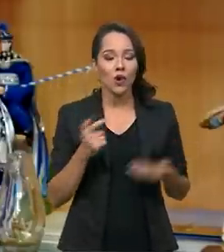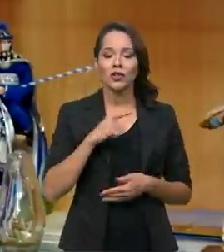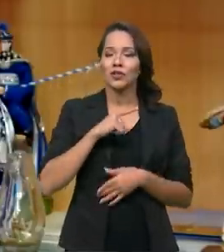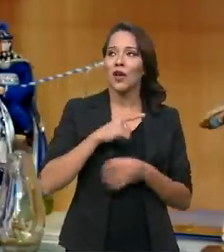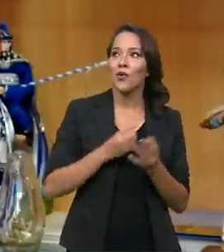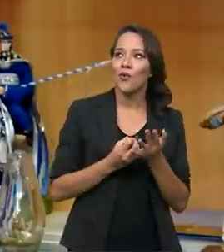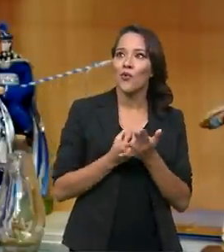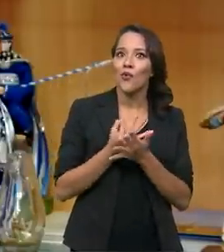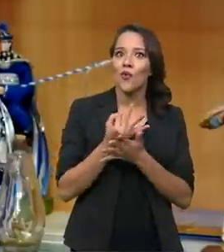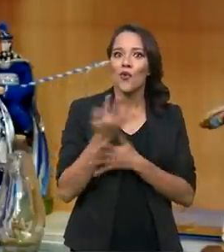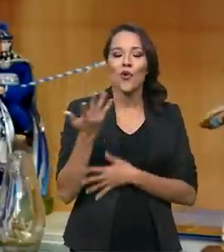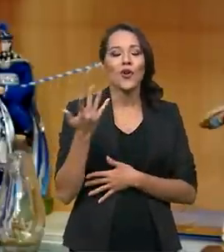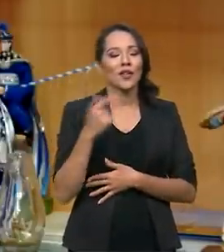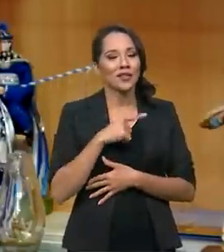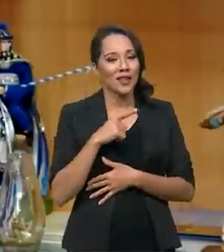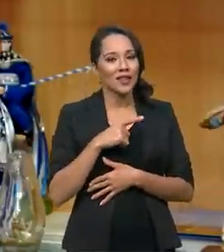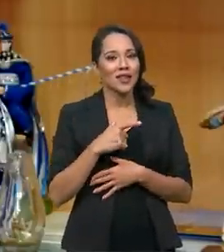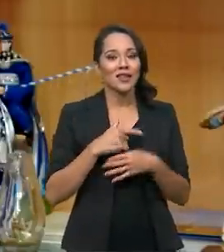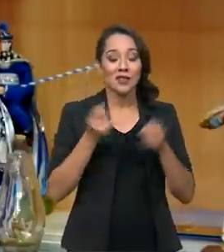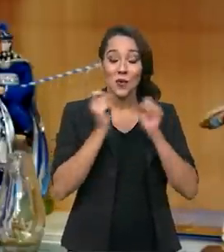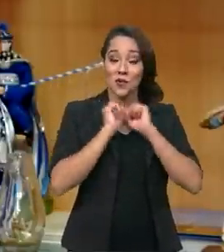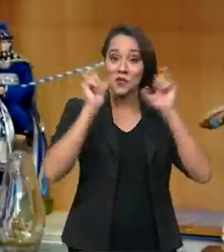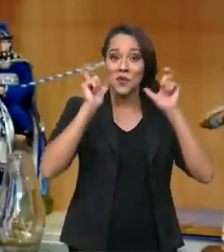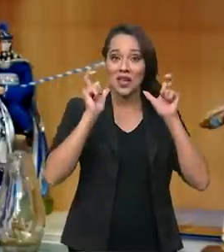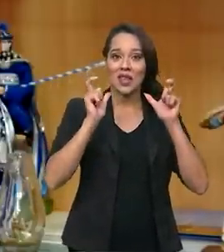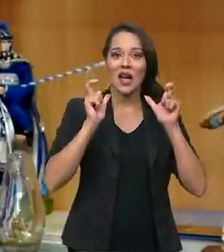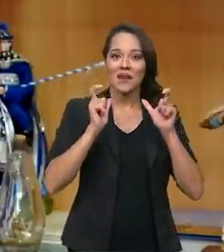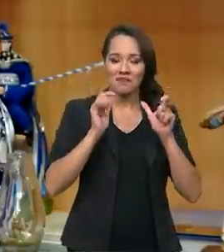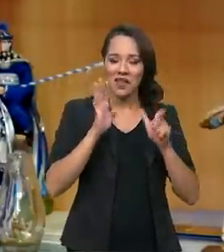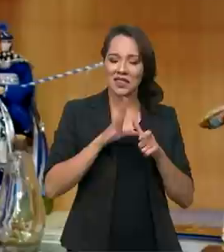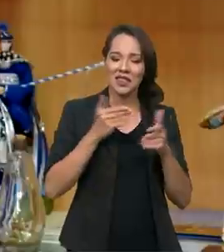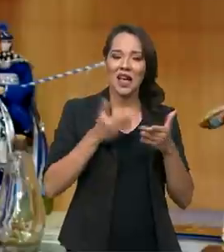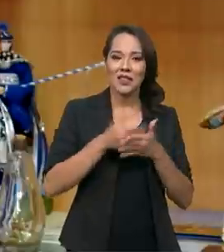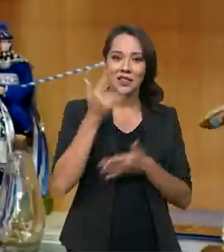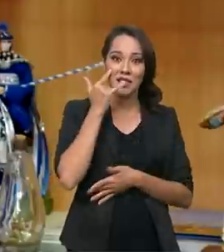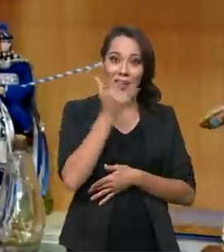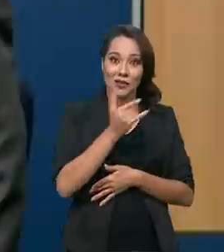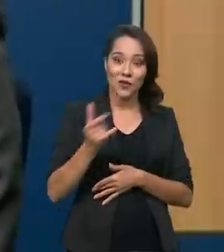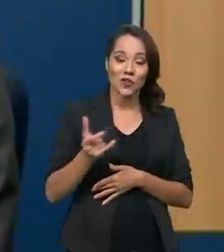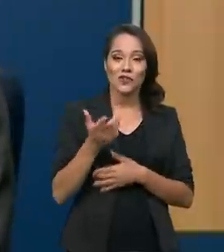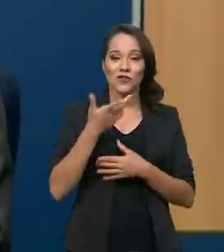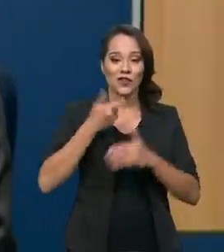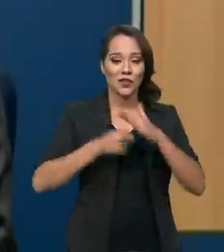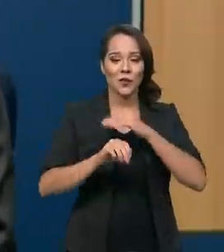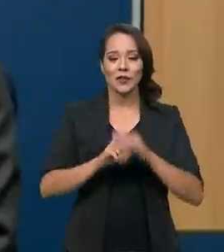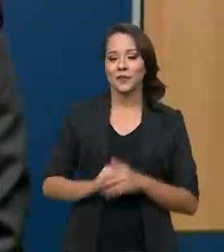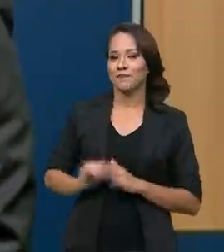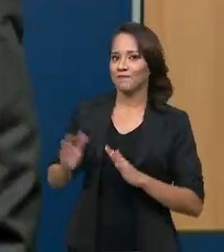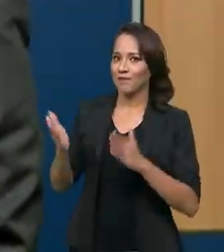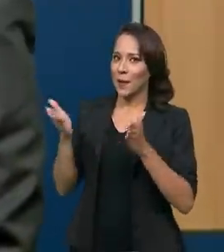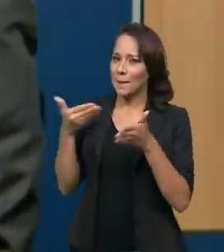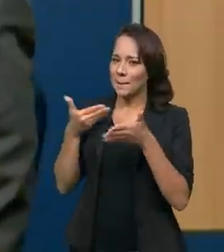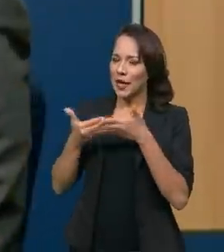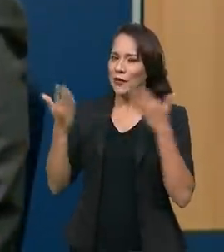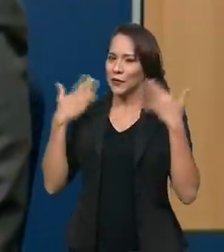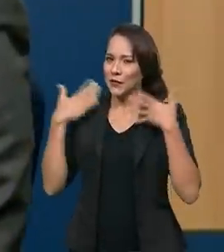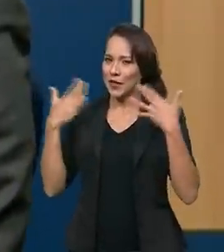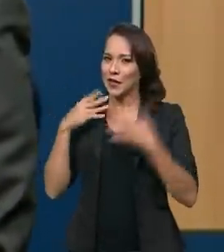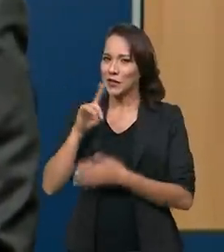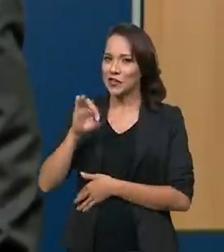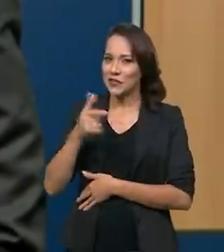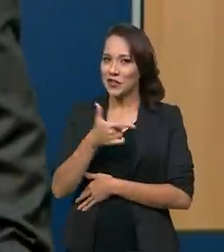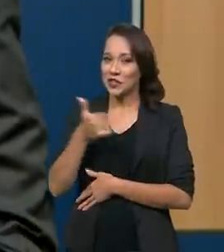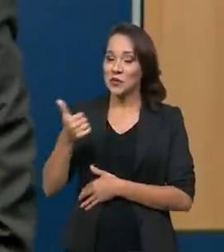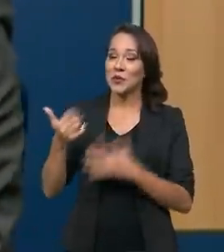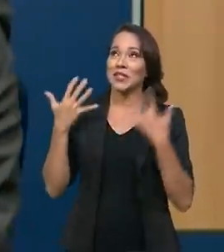era tanta tanta gerando um despertar e tá no escopo do das atrações de investimento agora Ministro verão chegando o dia 21